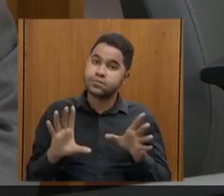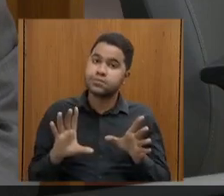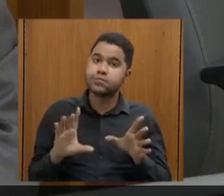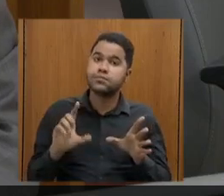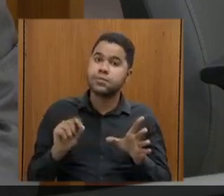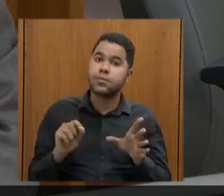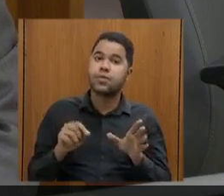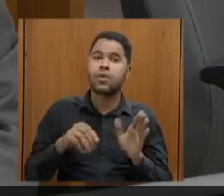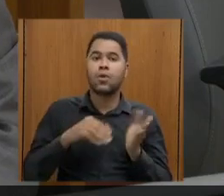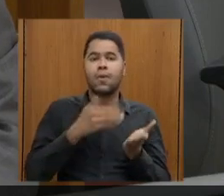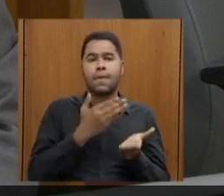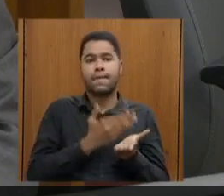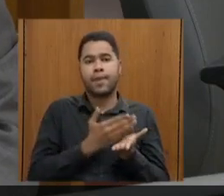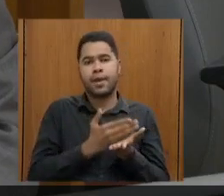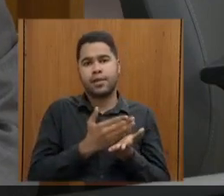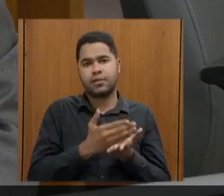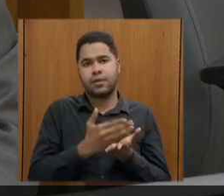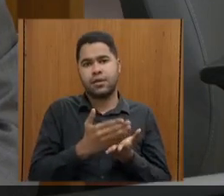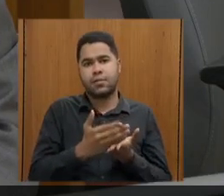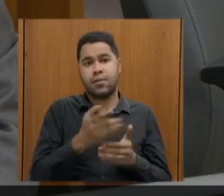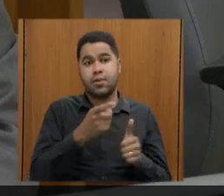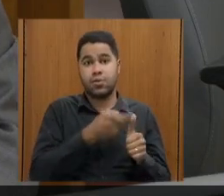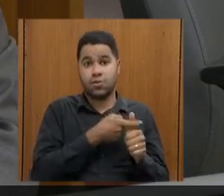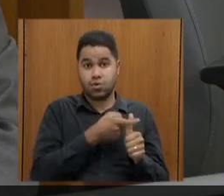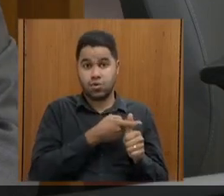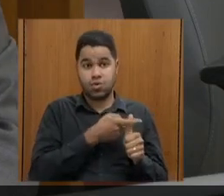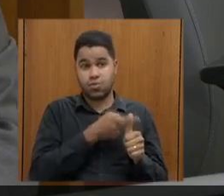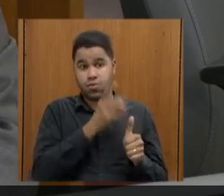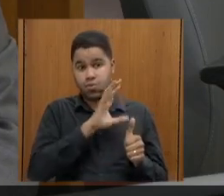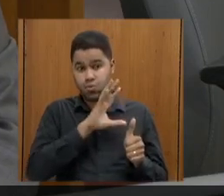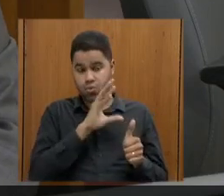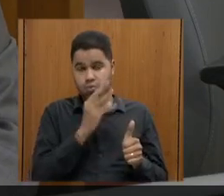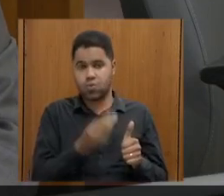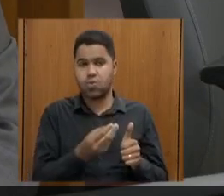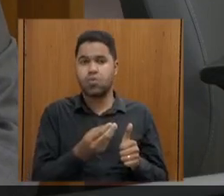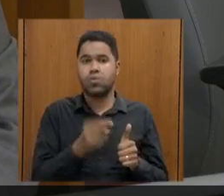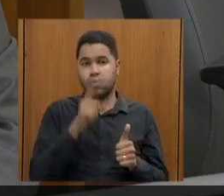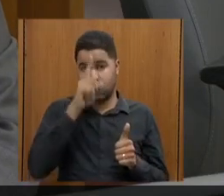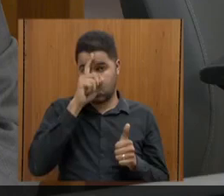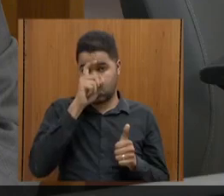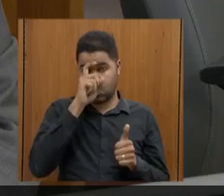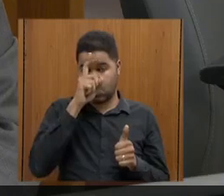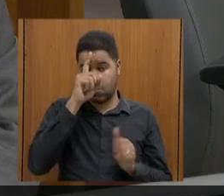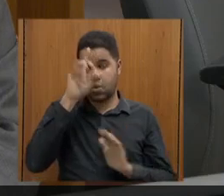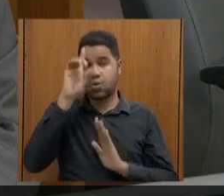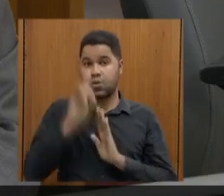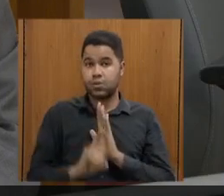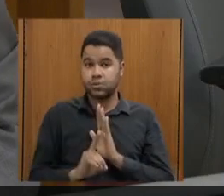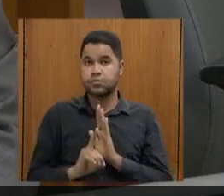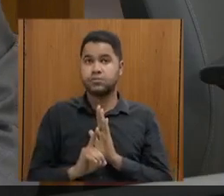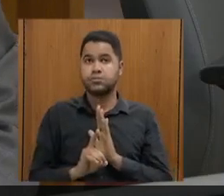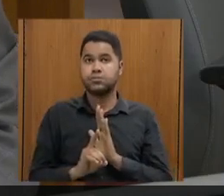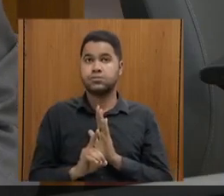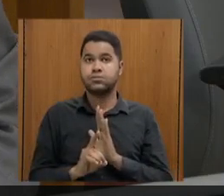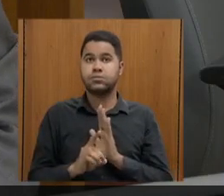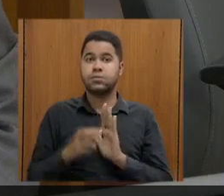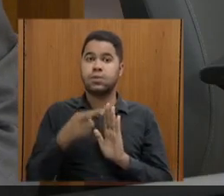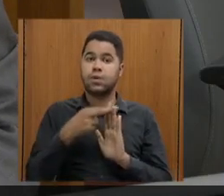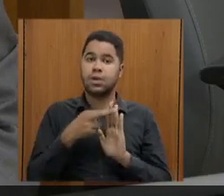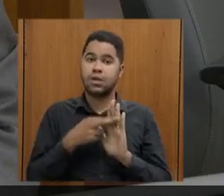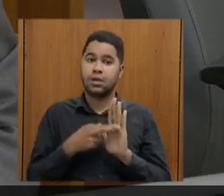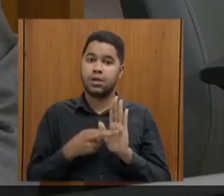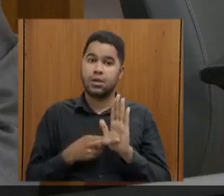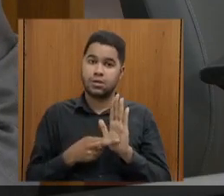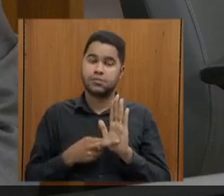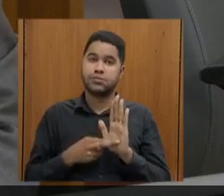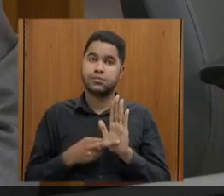o parcelamento desses débitos e aí é o hospital passa a ter direito é a regra de